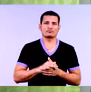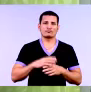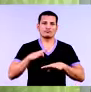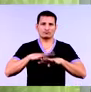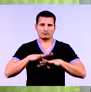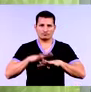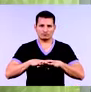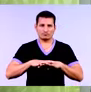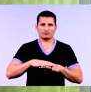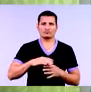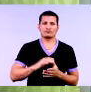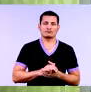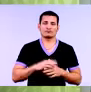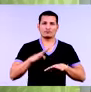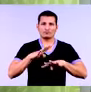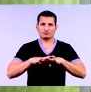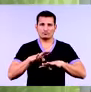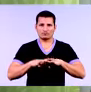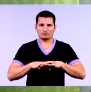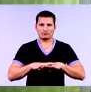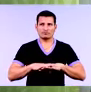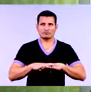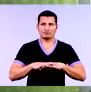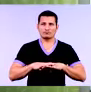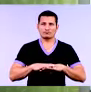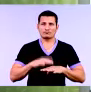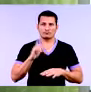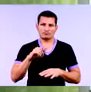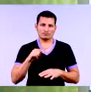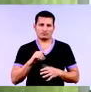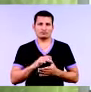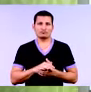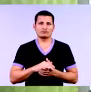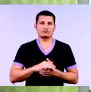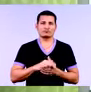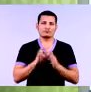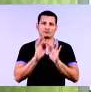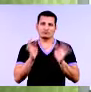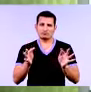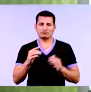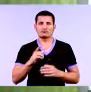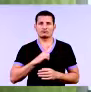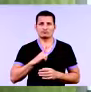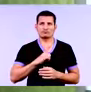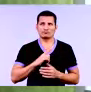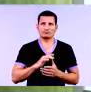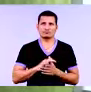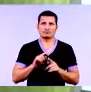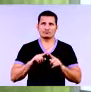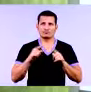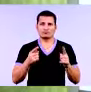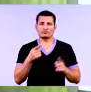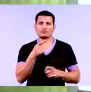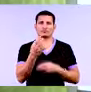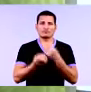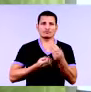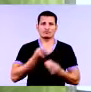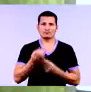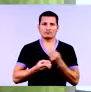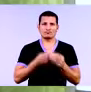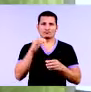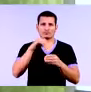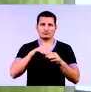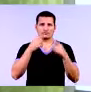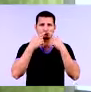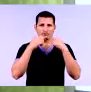aritméticas. A operação aritmética ela é uma operação matemática muito simplificada, mas como ela funciona dentro